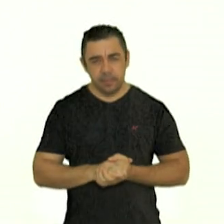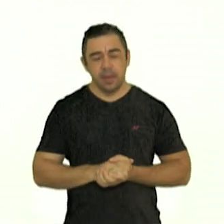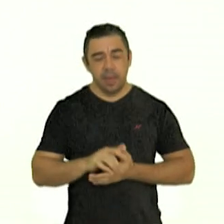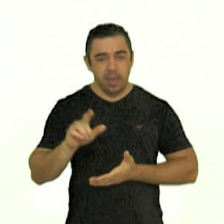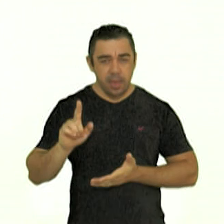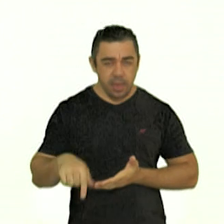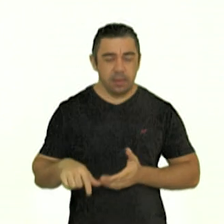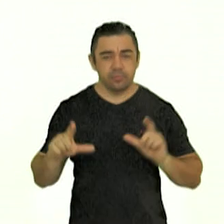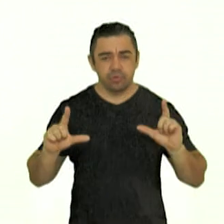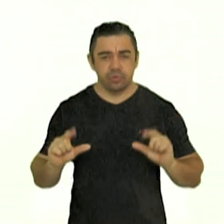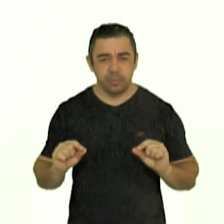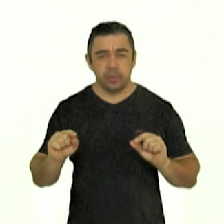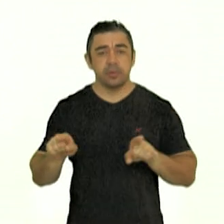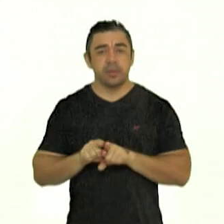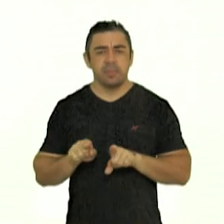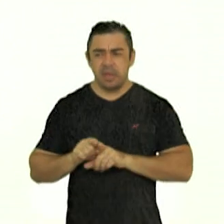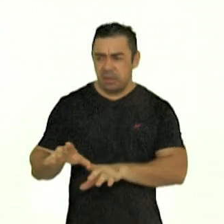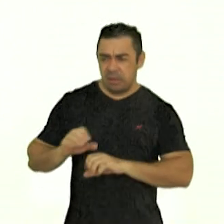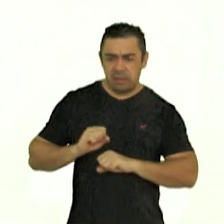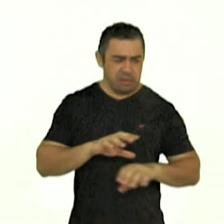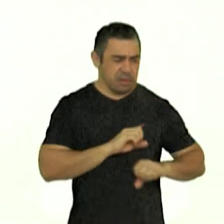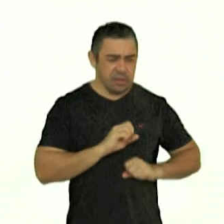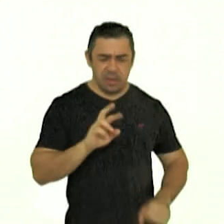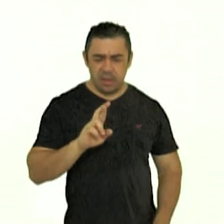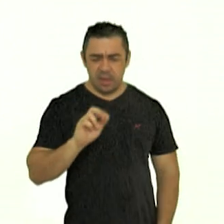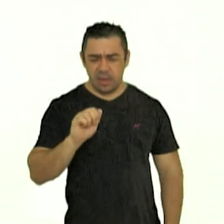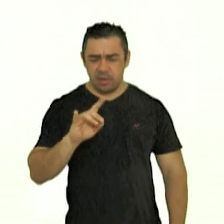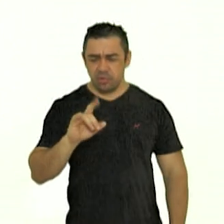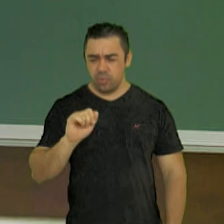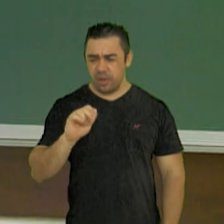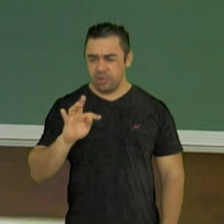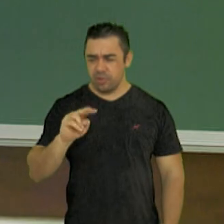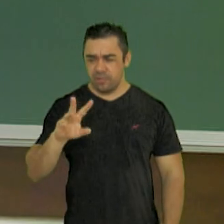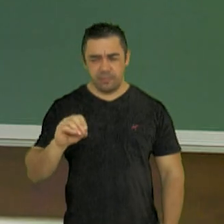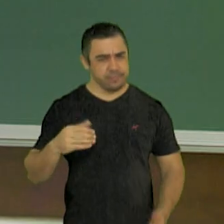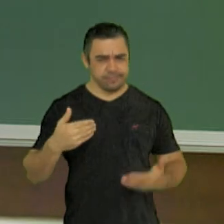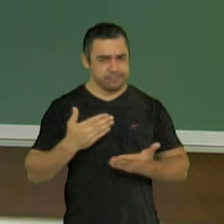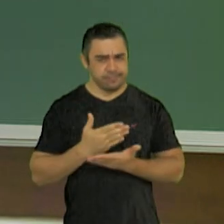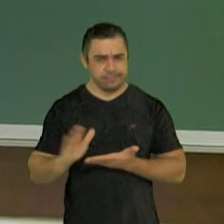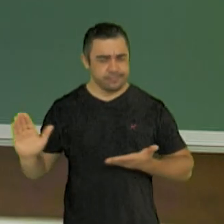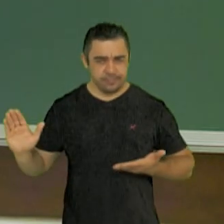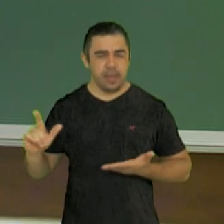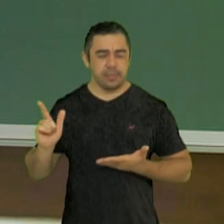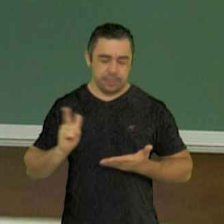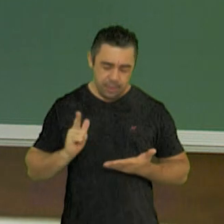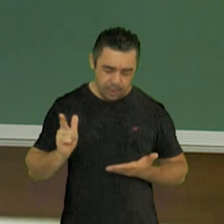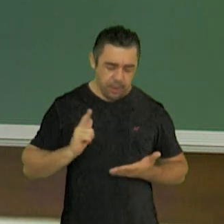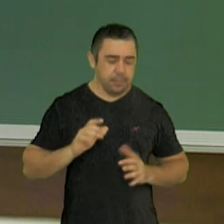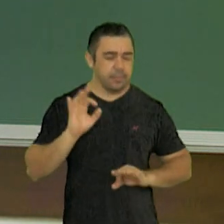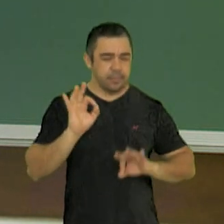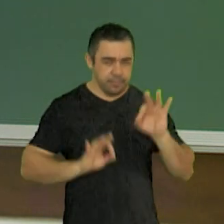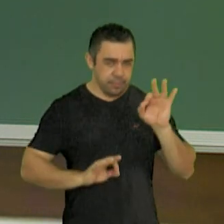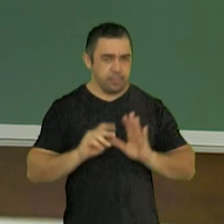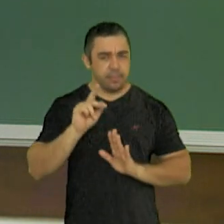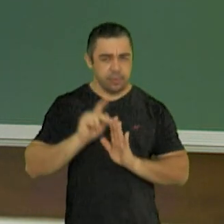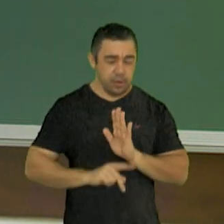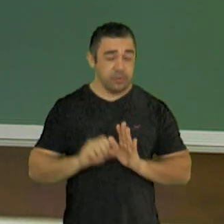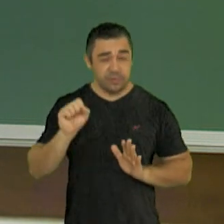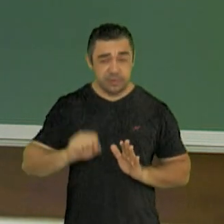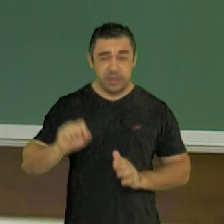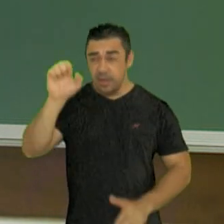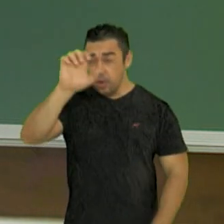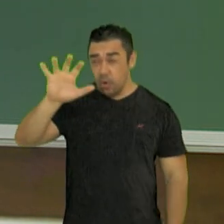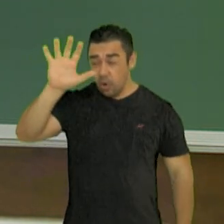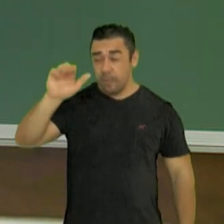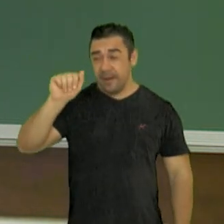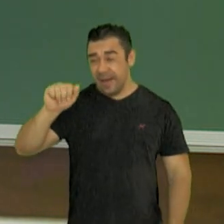Emissão de material radioativo está fora de questão. E eles têm planos, sim, né, de mobilidade urbana na Europa, na Ásia,